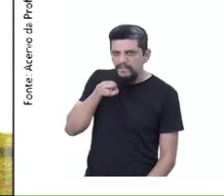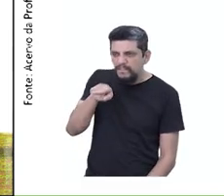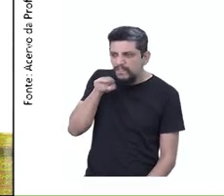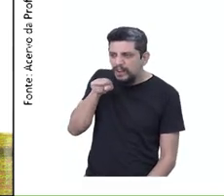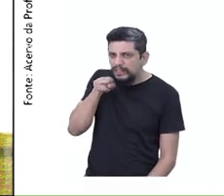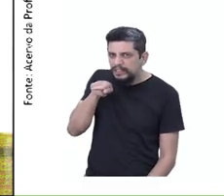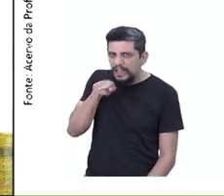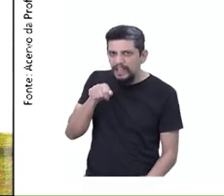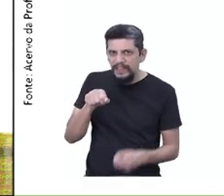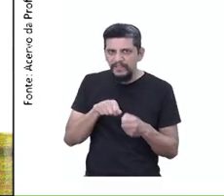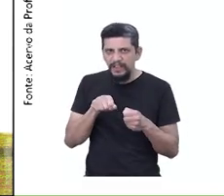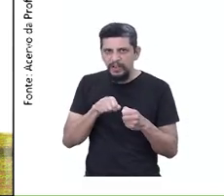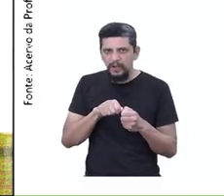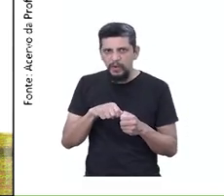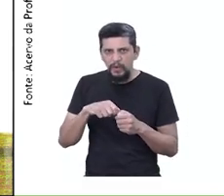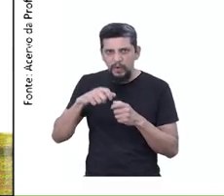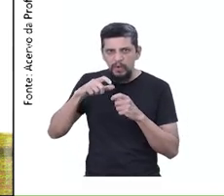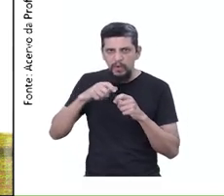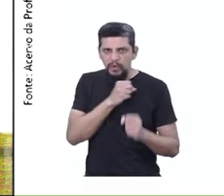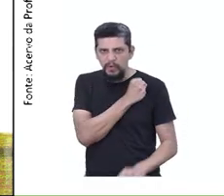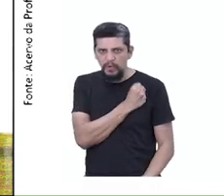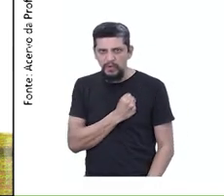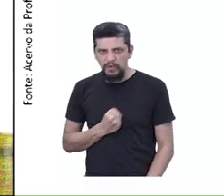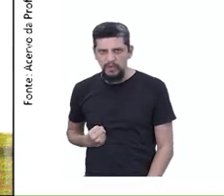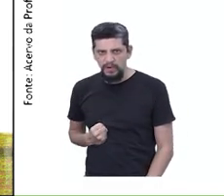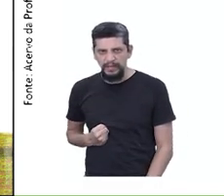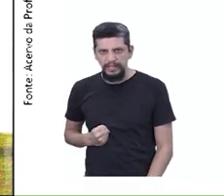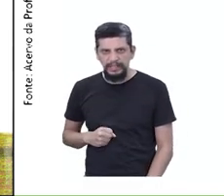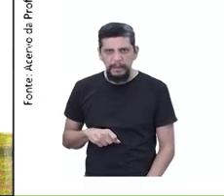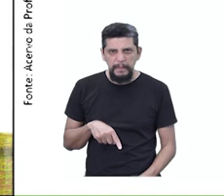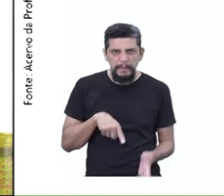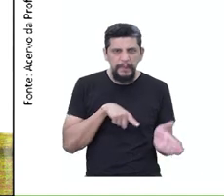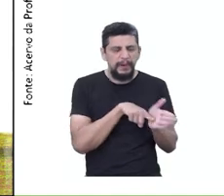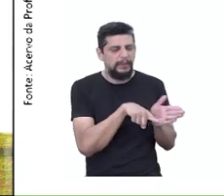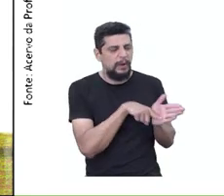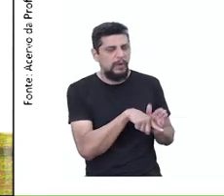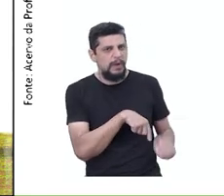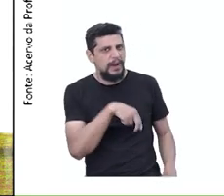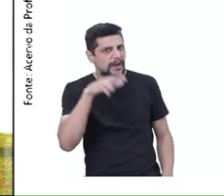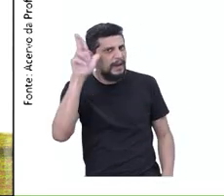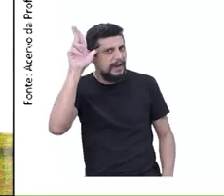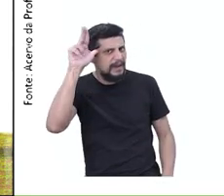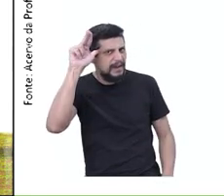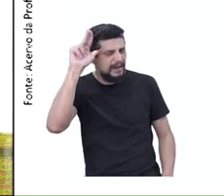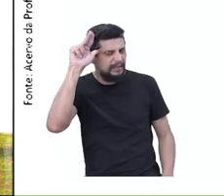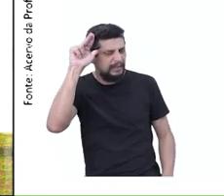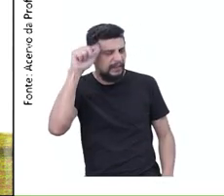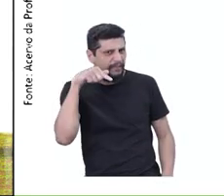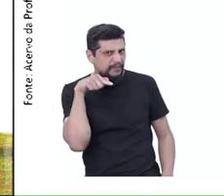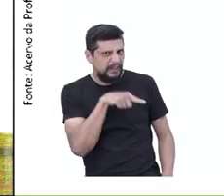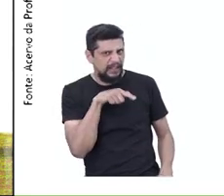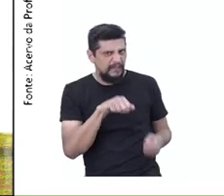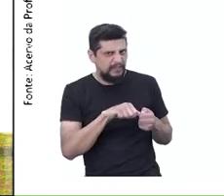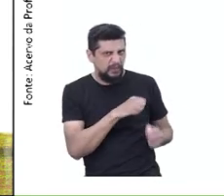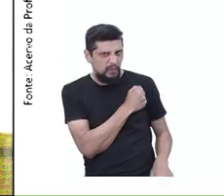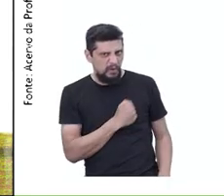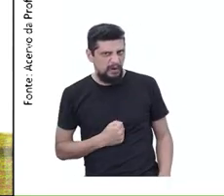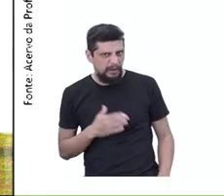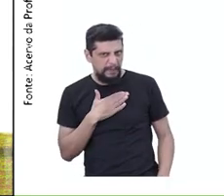Você fez cocô na minha cabeça? Perguntou ela ao cavalo que passava no campo.